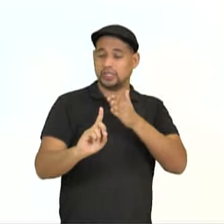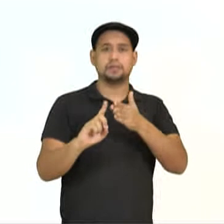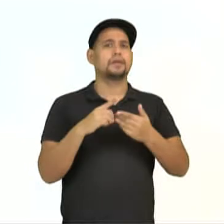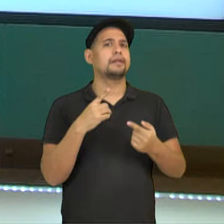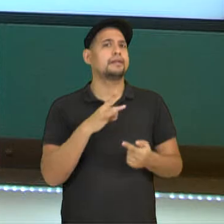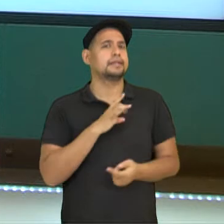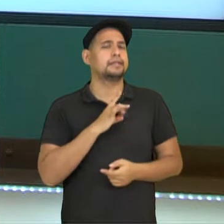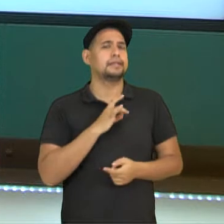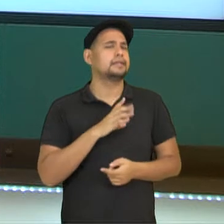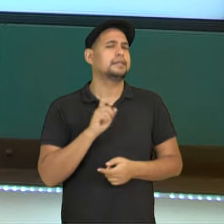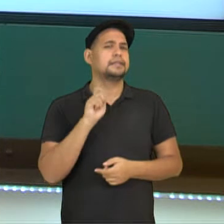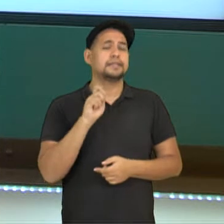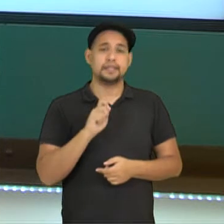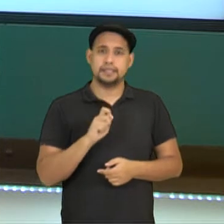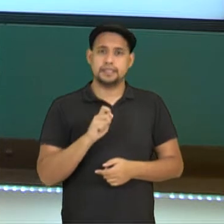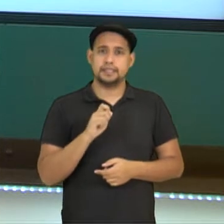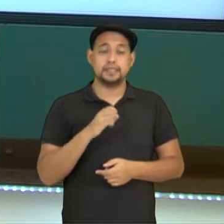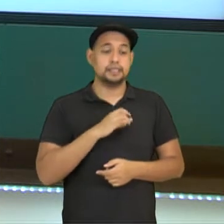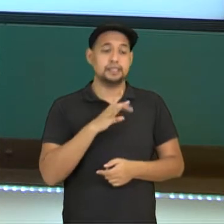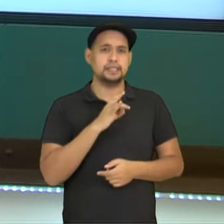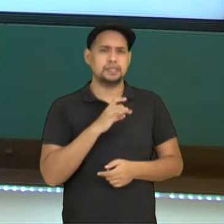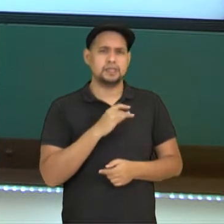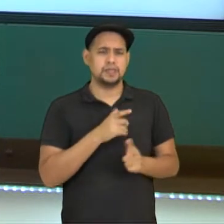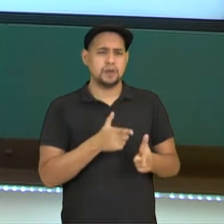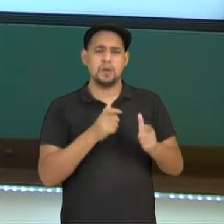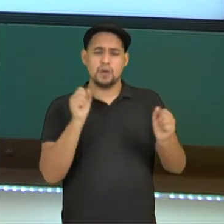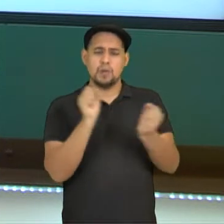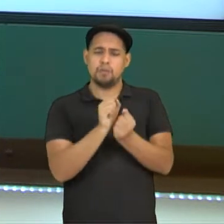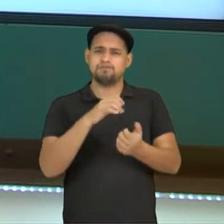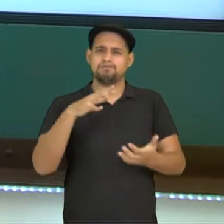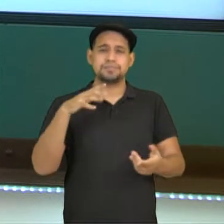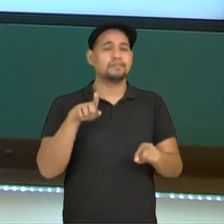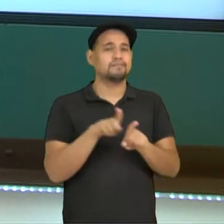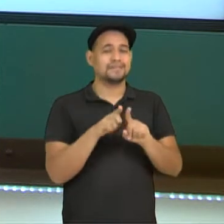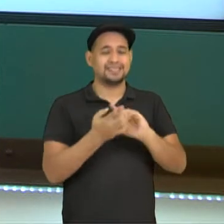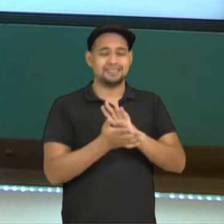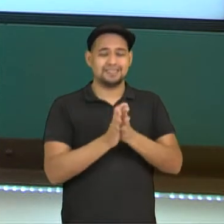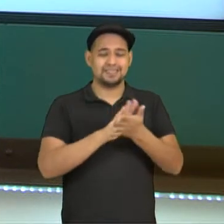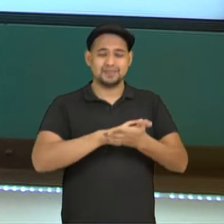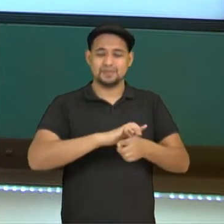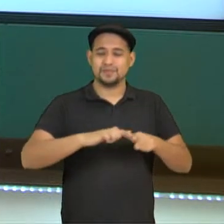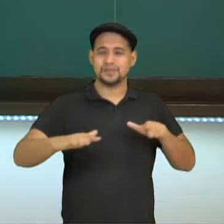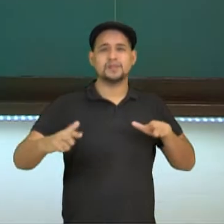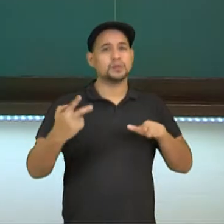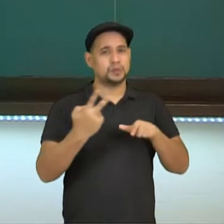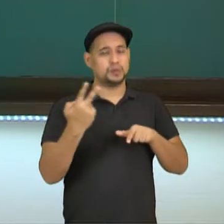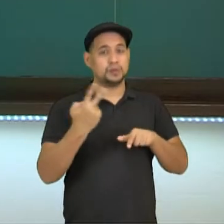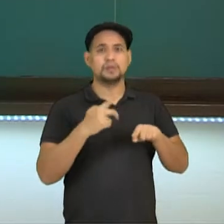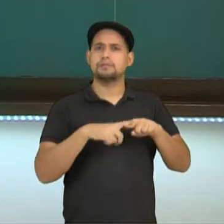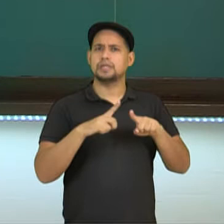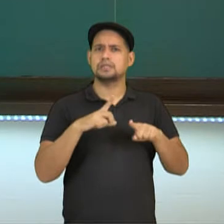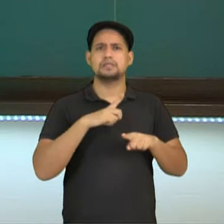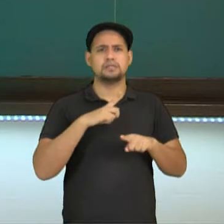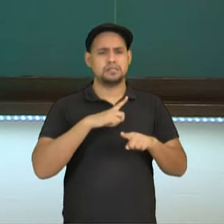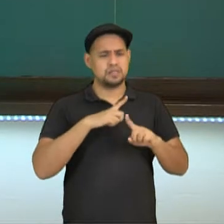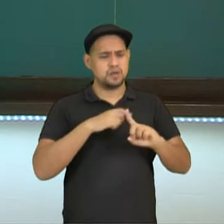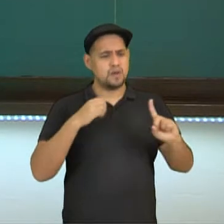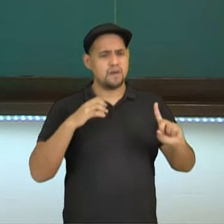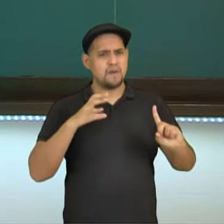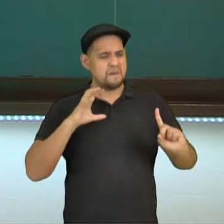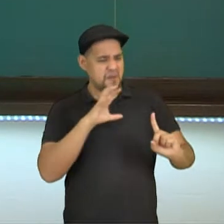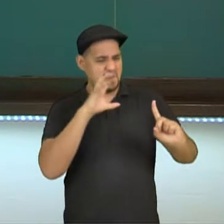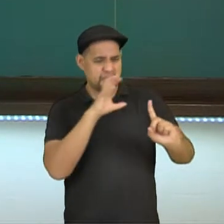temiam que o uso de armas nucleares levasse à destruição de ambos. Então, eles estão se enfrentando,